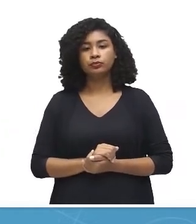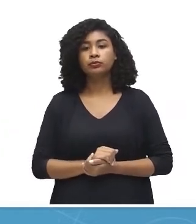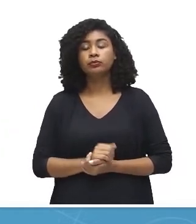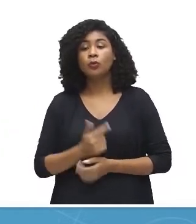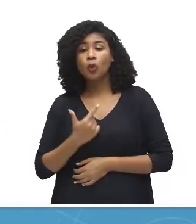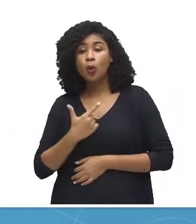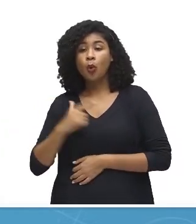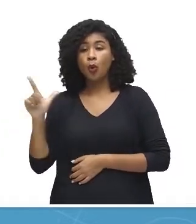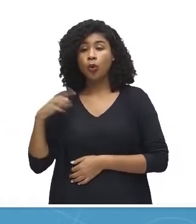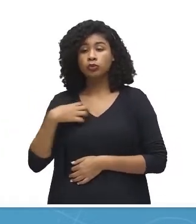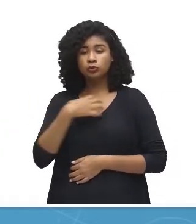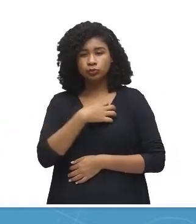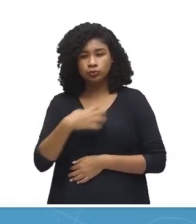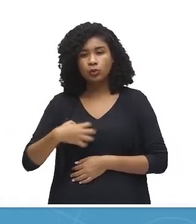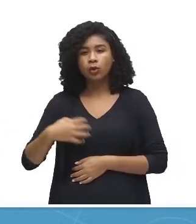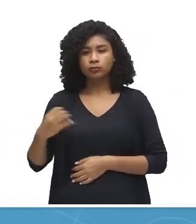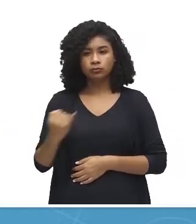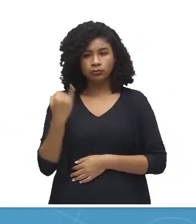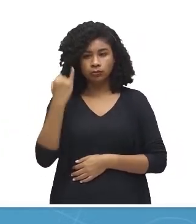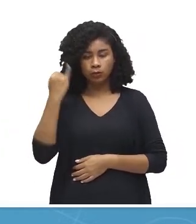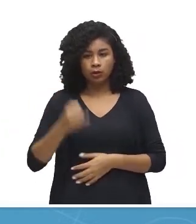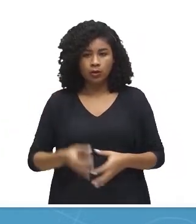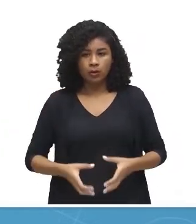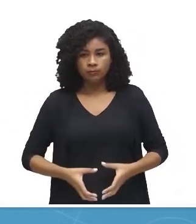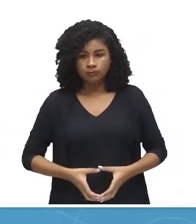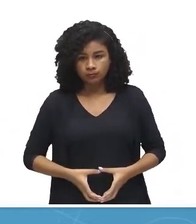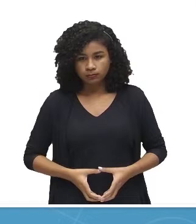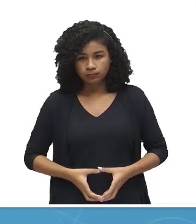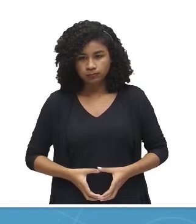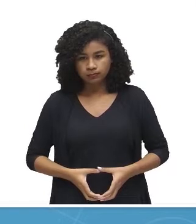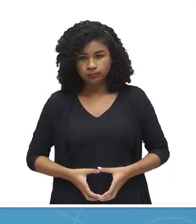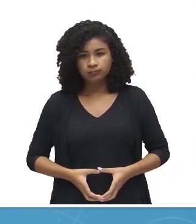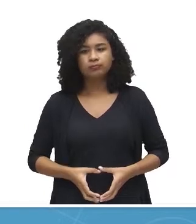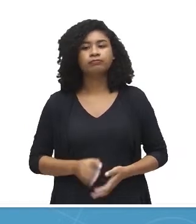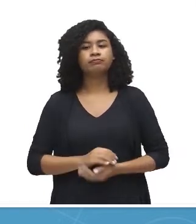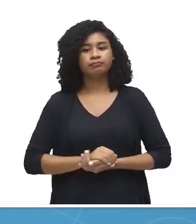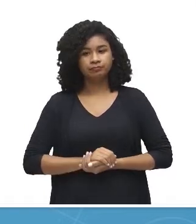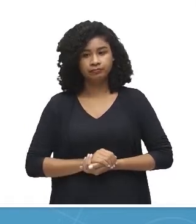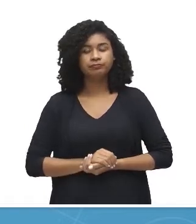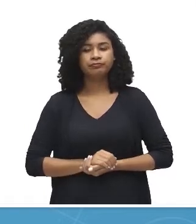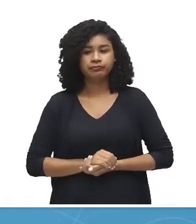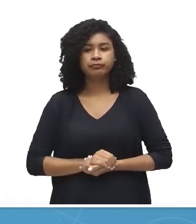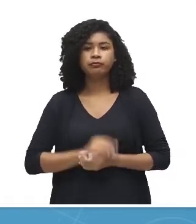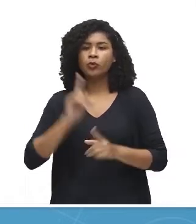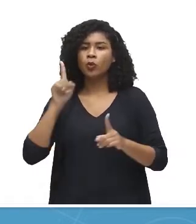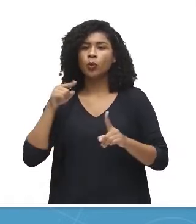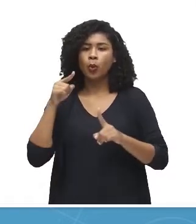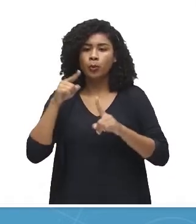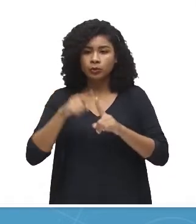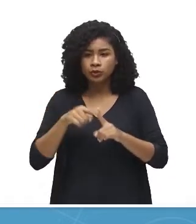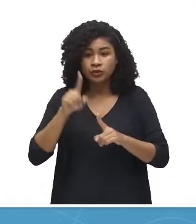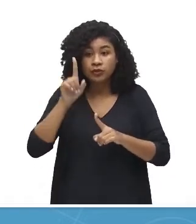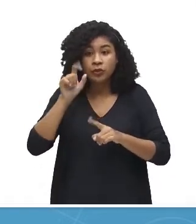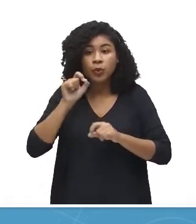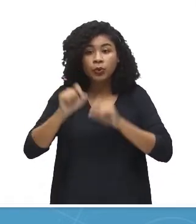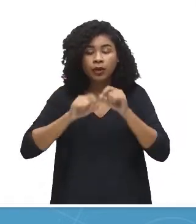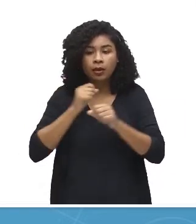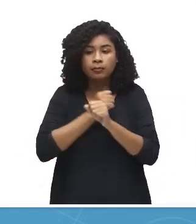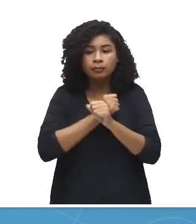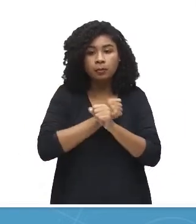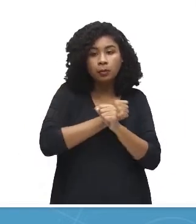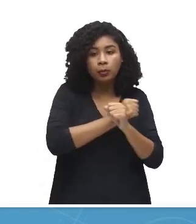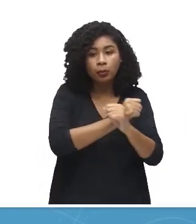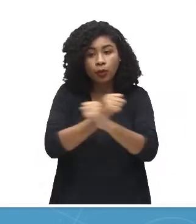Outro órgão que a gente observa é na bexiga urinária. Então, ele tem a função ali de impermeabilização. Então, ele protege